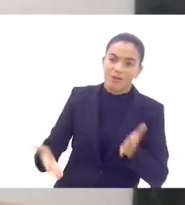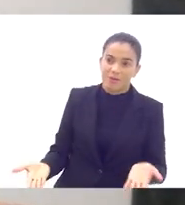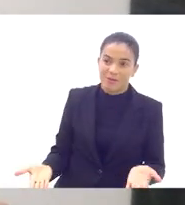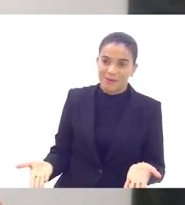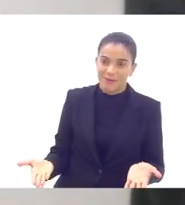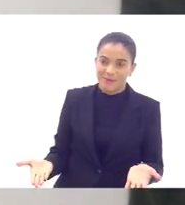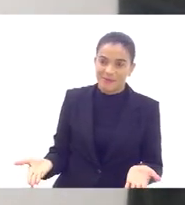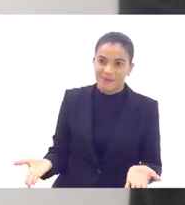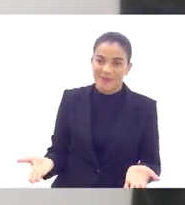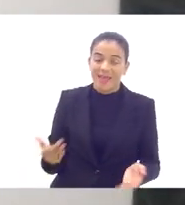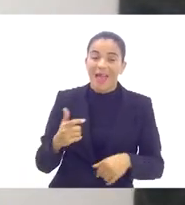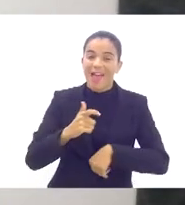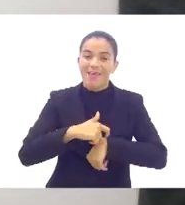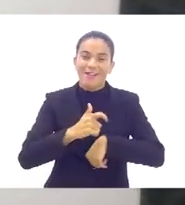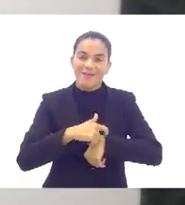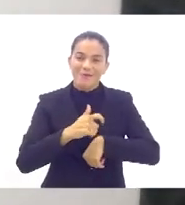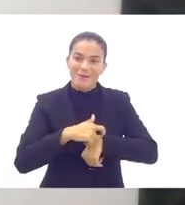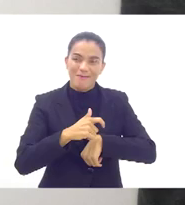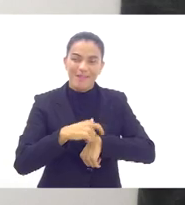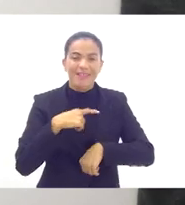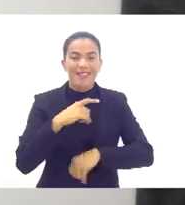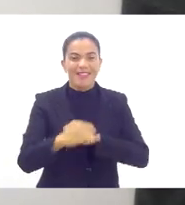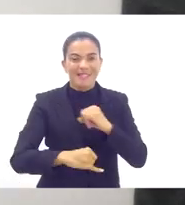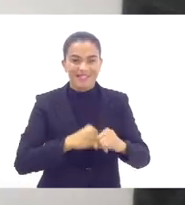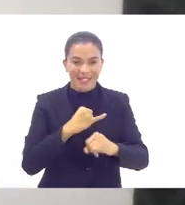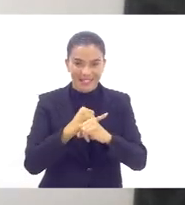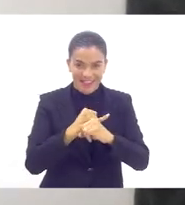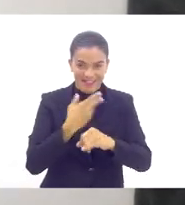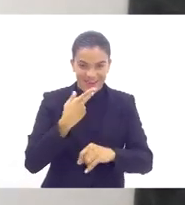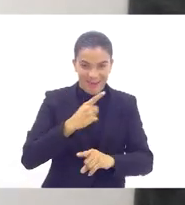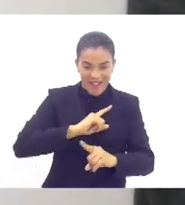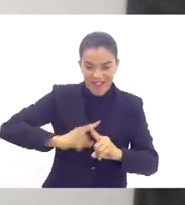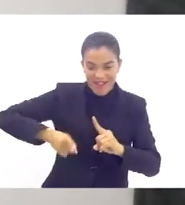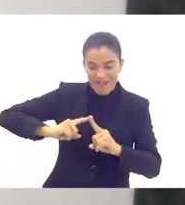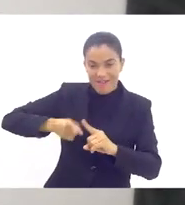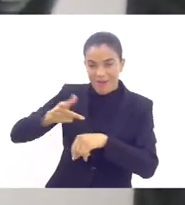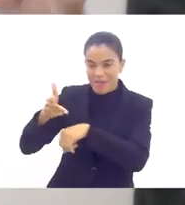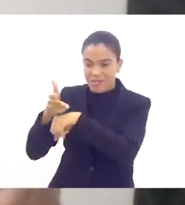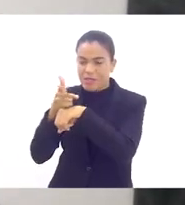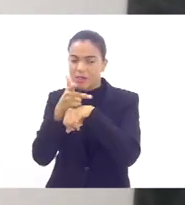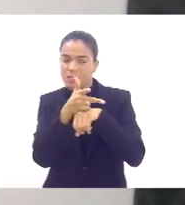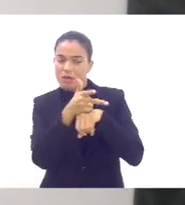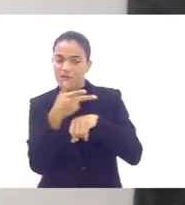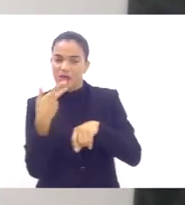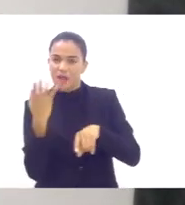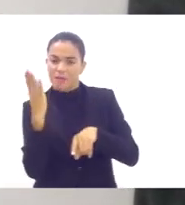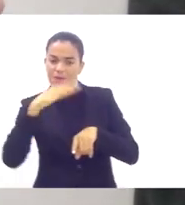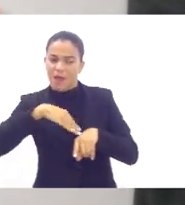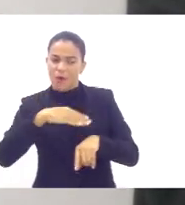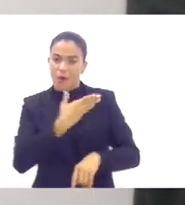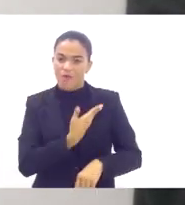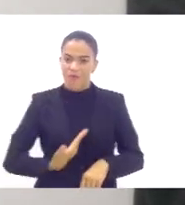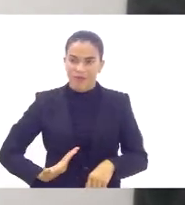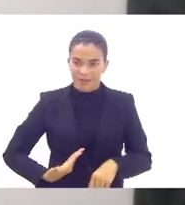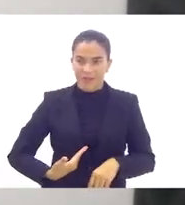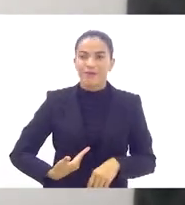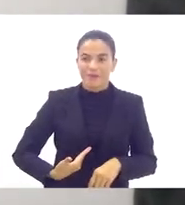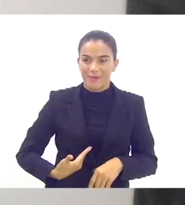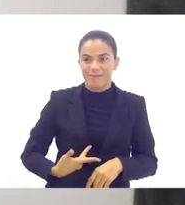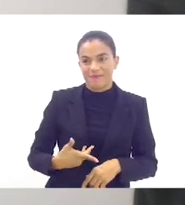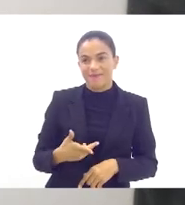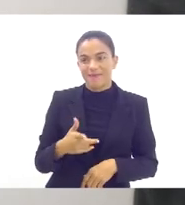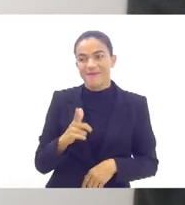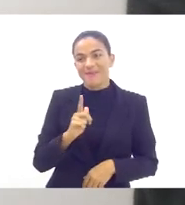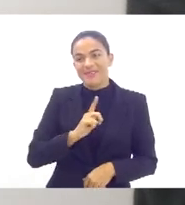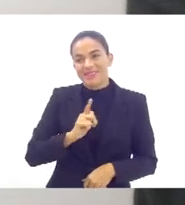clamor. E, a partir do momento que existe a internet, você vai coibir, né, começam a filmar e começam a falar mal do governador, você há de convir que